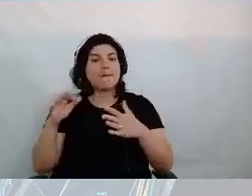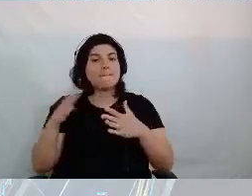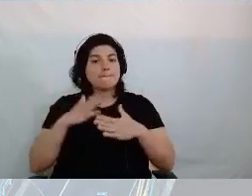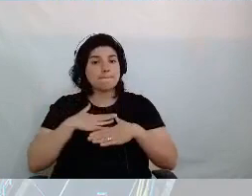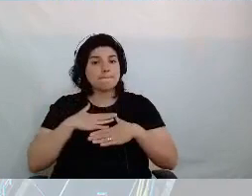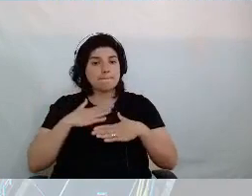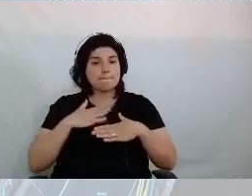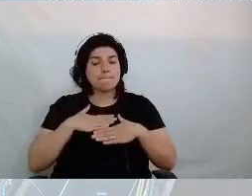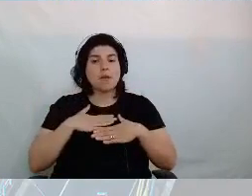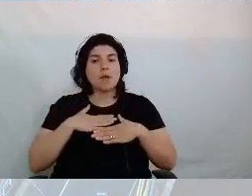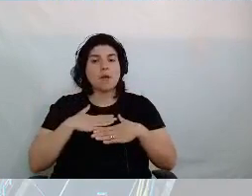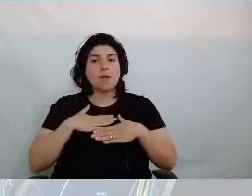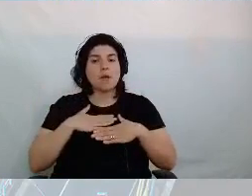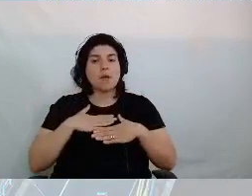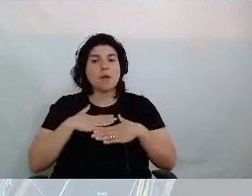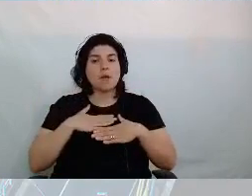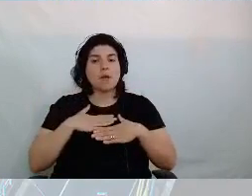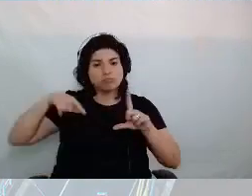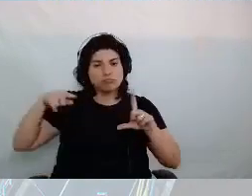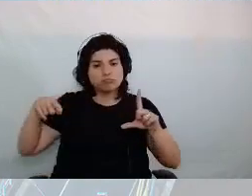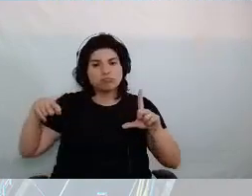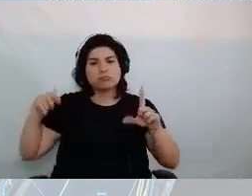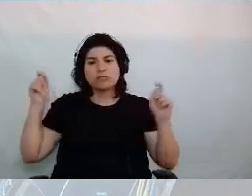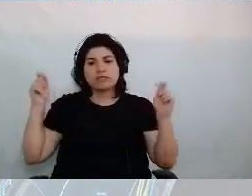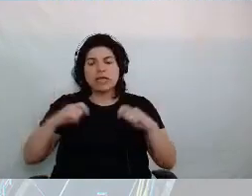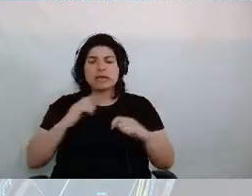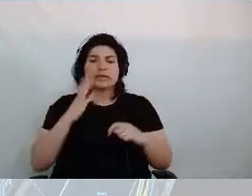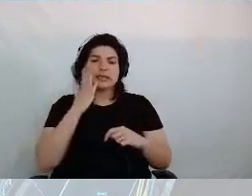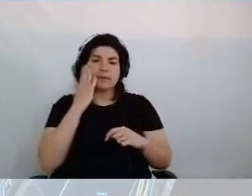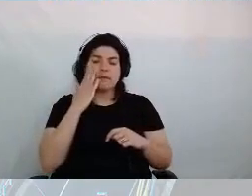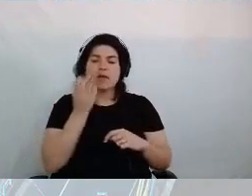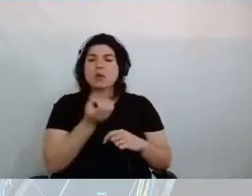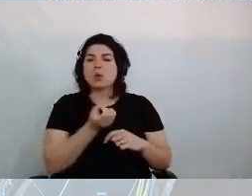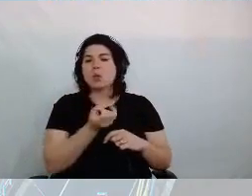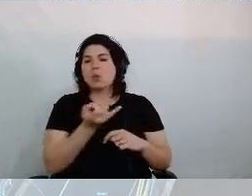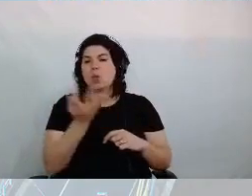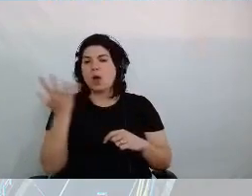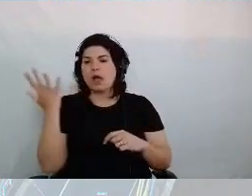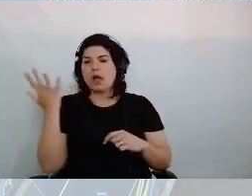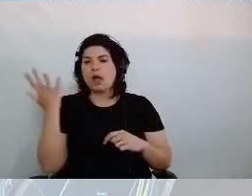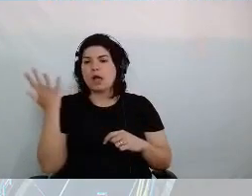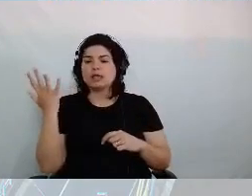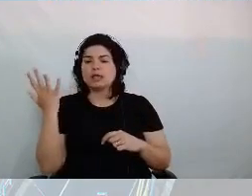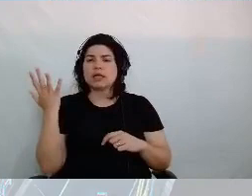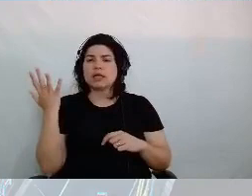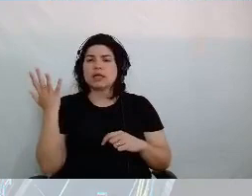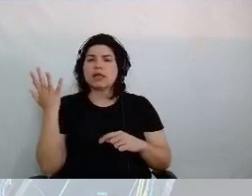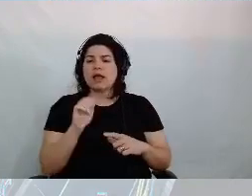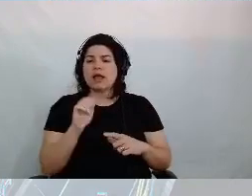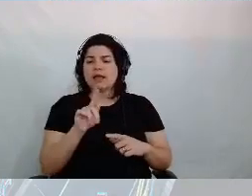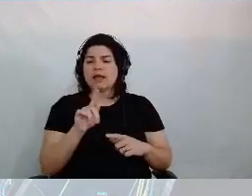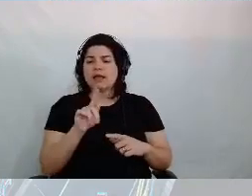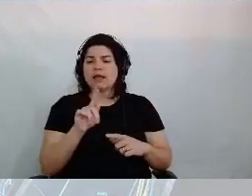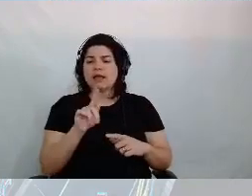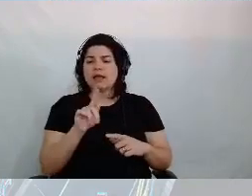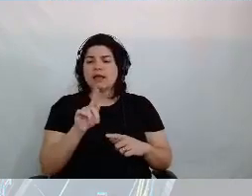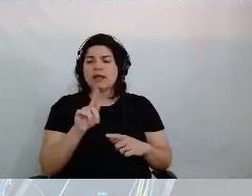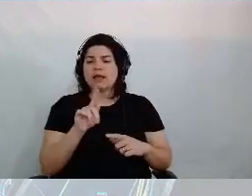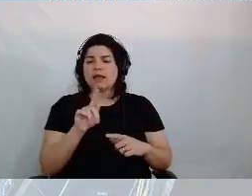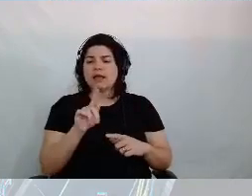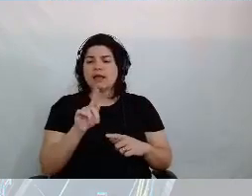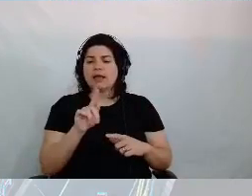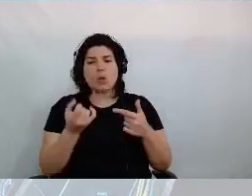ramp-up. E eu consigo, através dele, estabelecer qual é o total de cargas que eu vou trabalhar, quantos minutos que eu vou